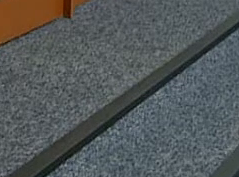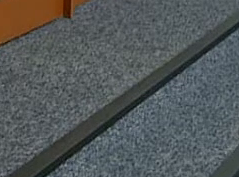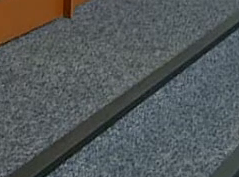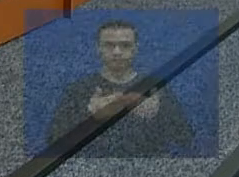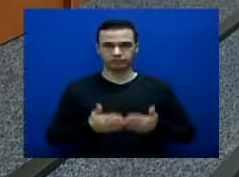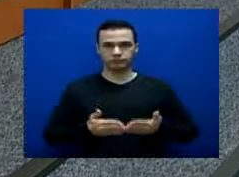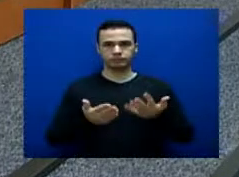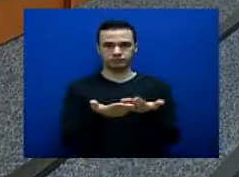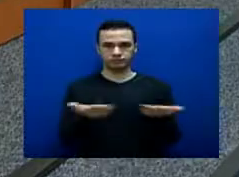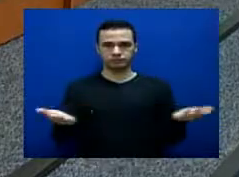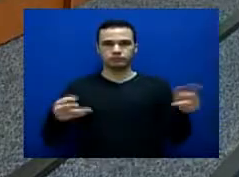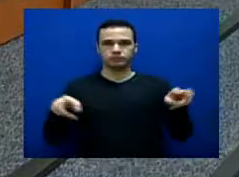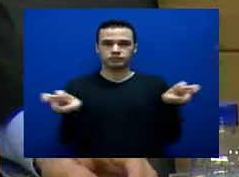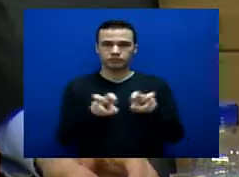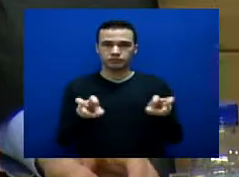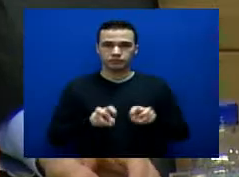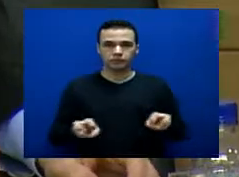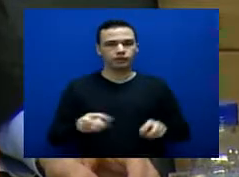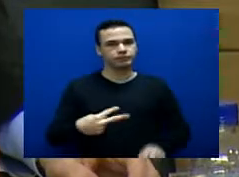Eu peço à plateia que